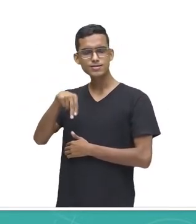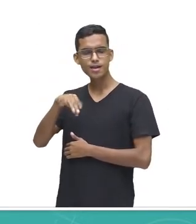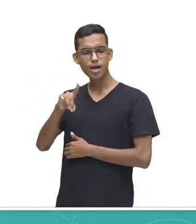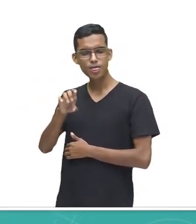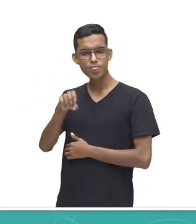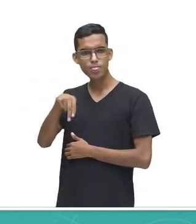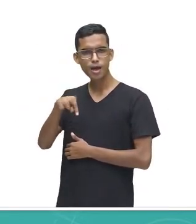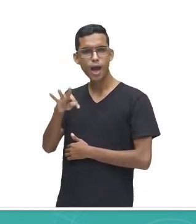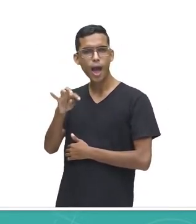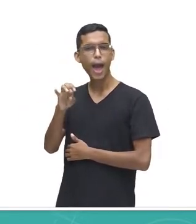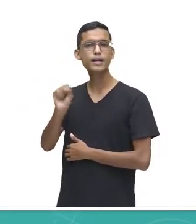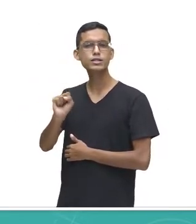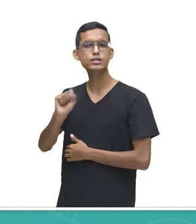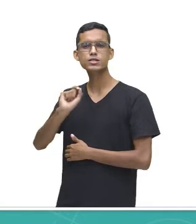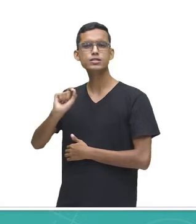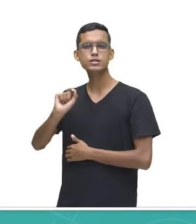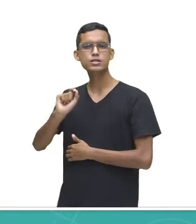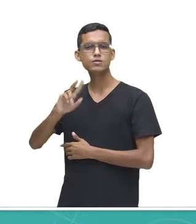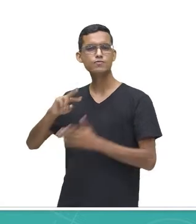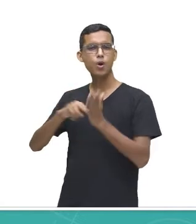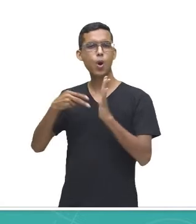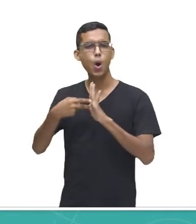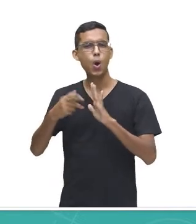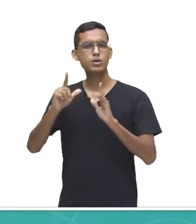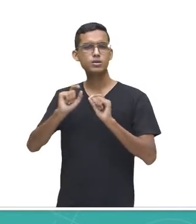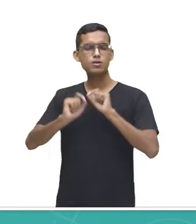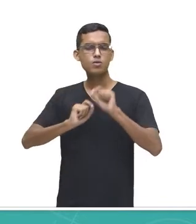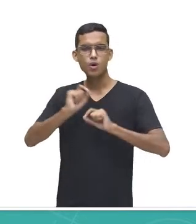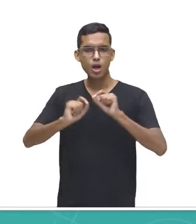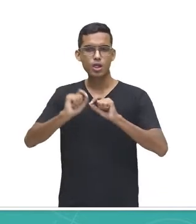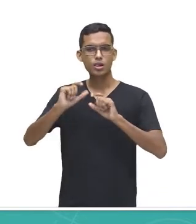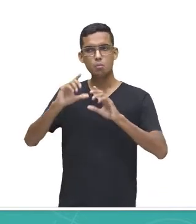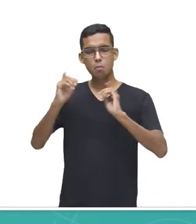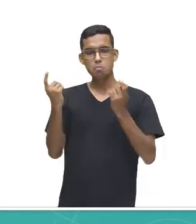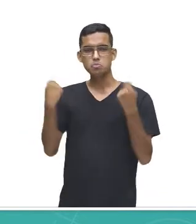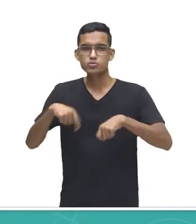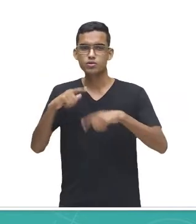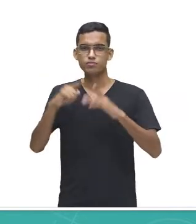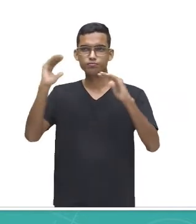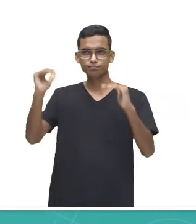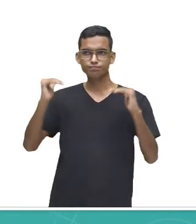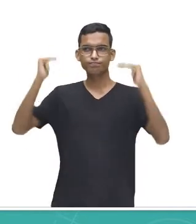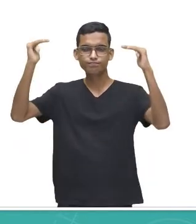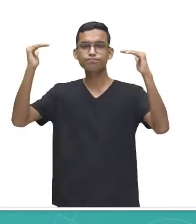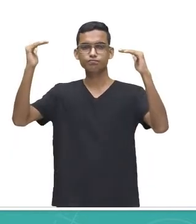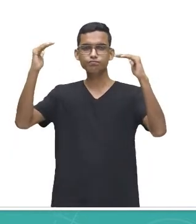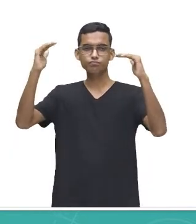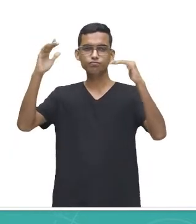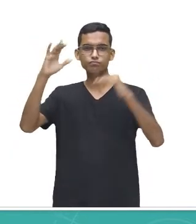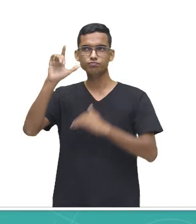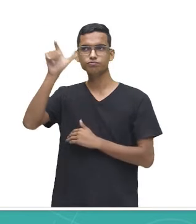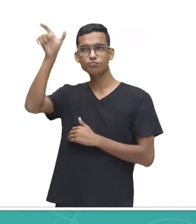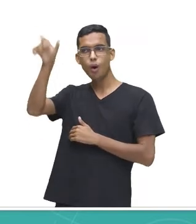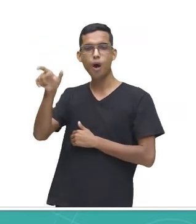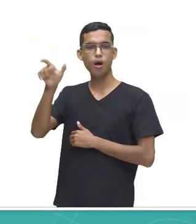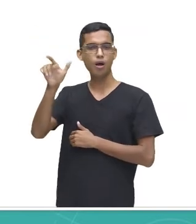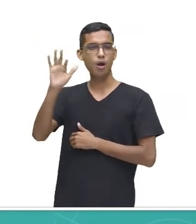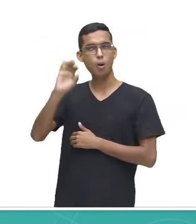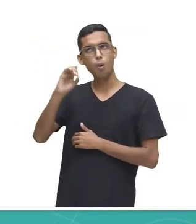ou pode ser aquele Deus único. Ou, não interessa a forma como